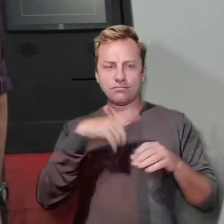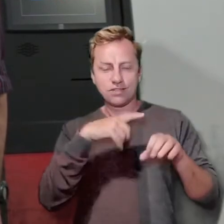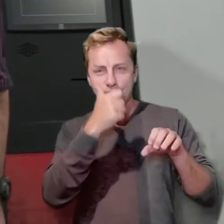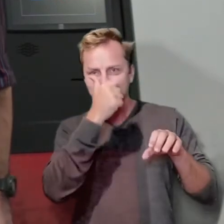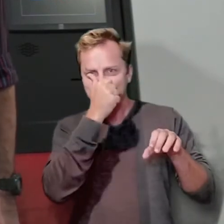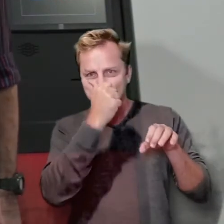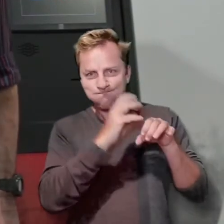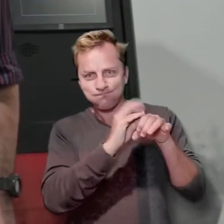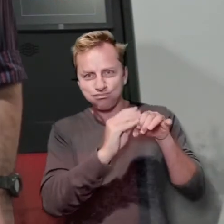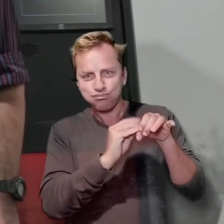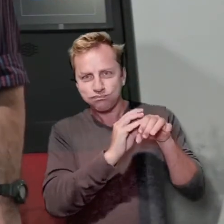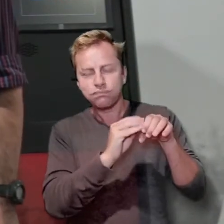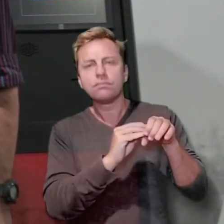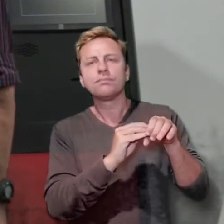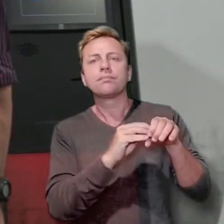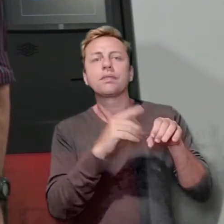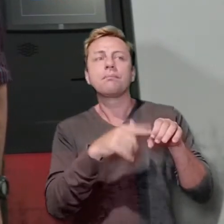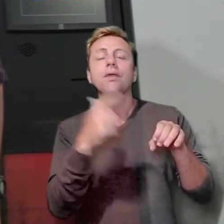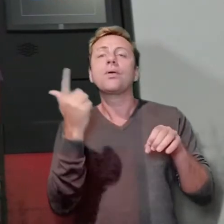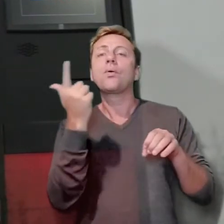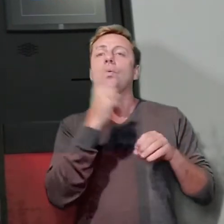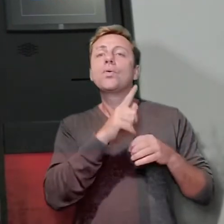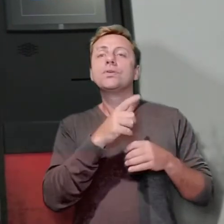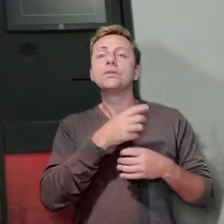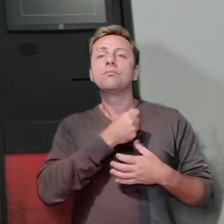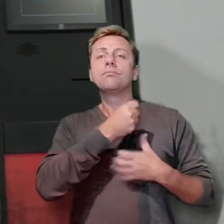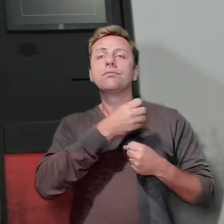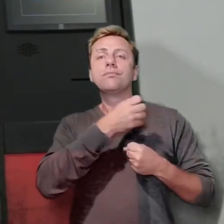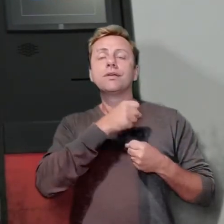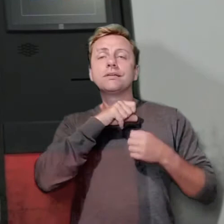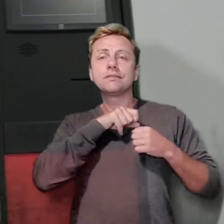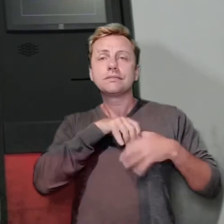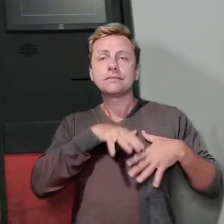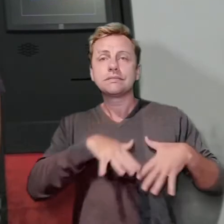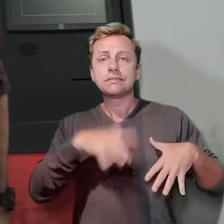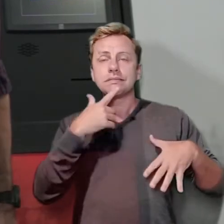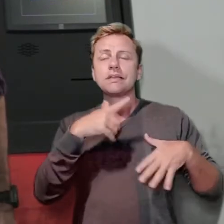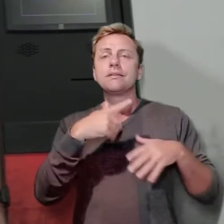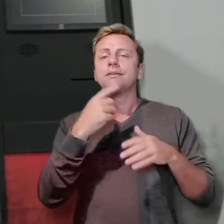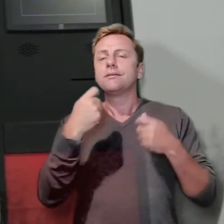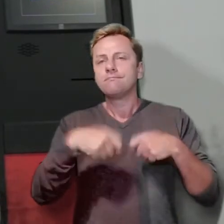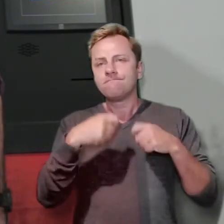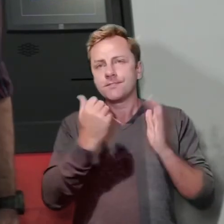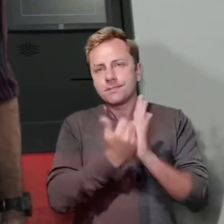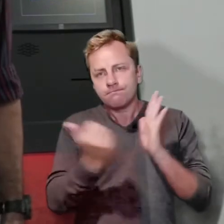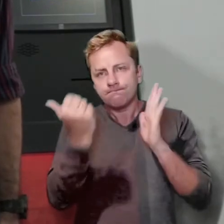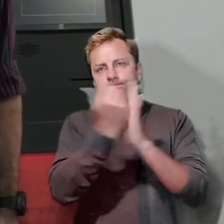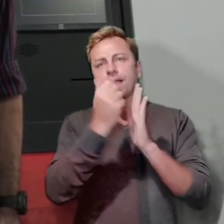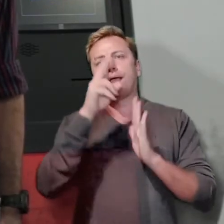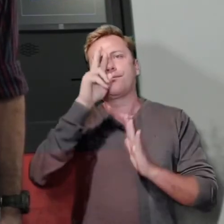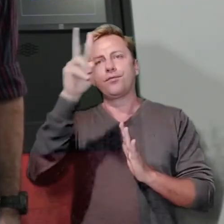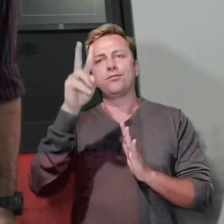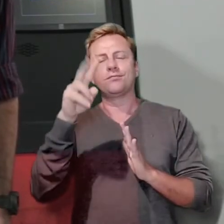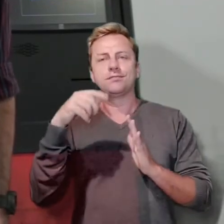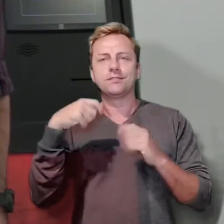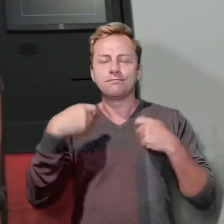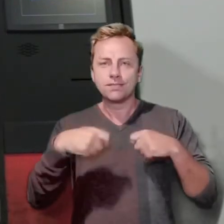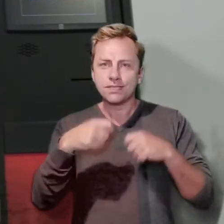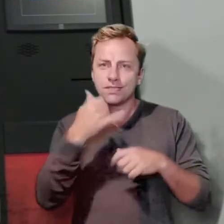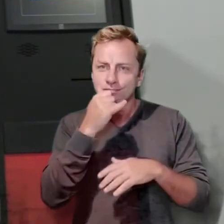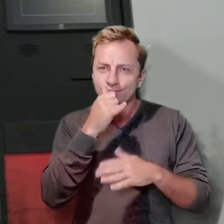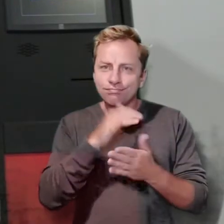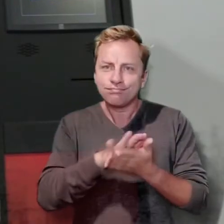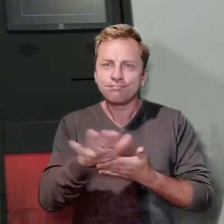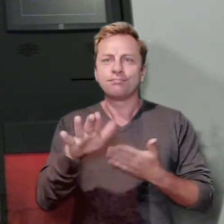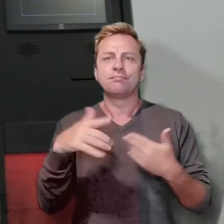estão obstruídos, para ele poder bombear o sangue por eles, ele vai precisar fazer mais força, ele vai precisar trabalhar